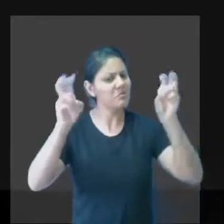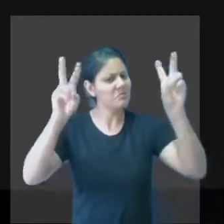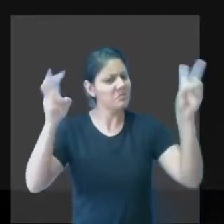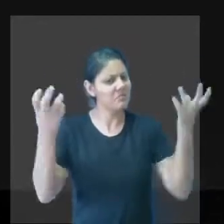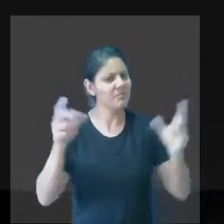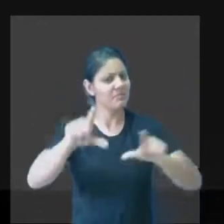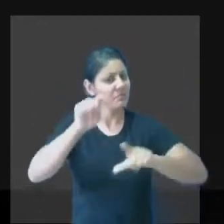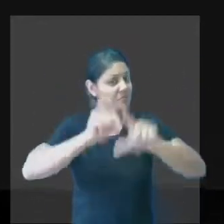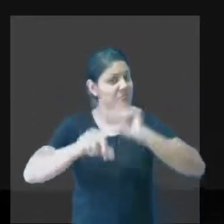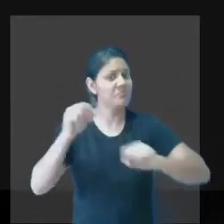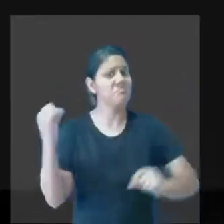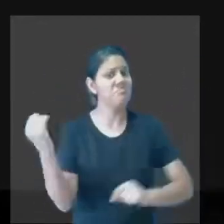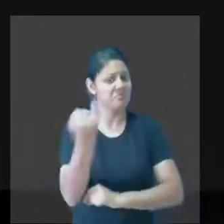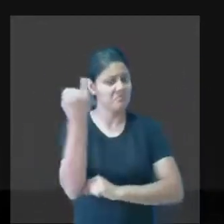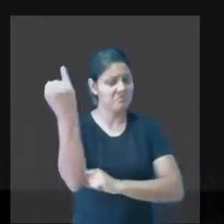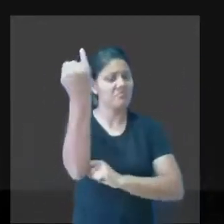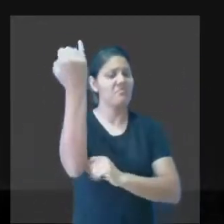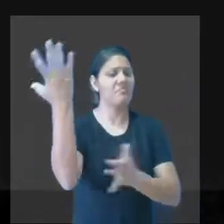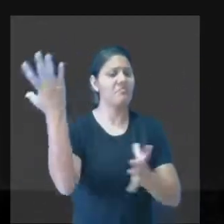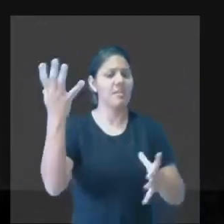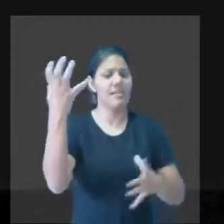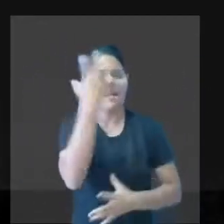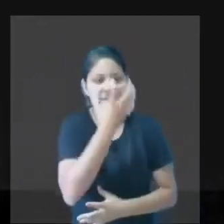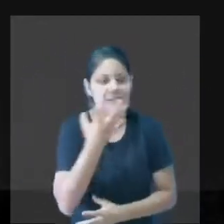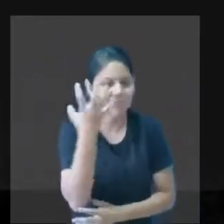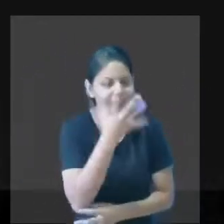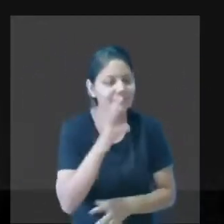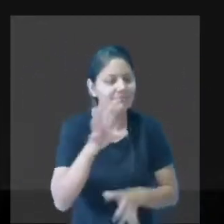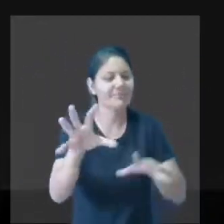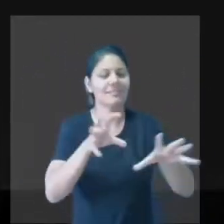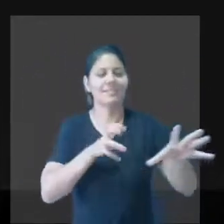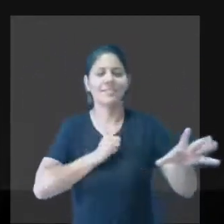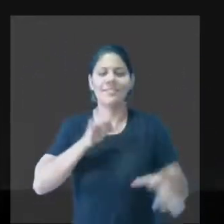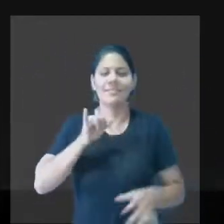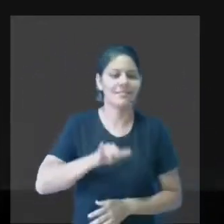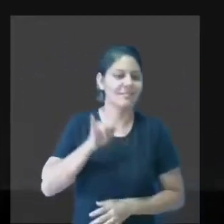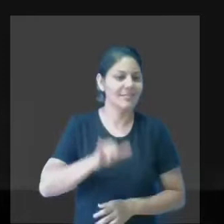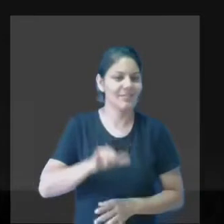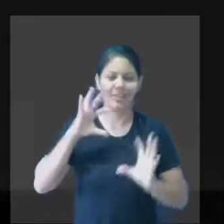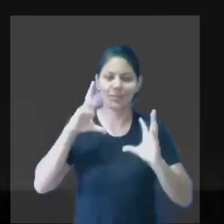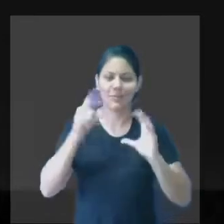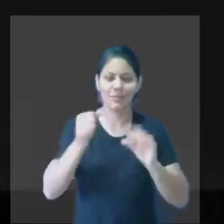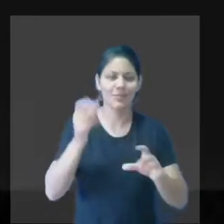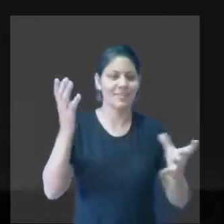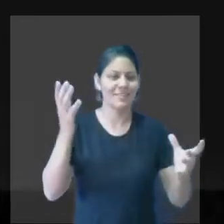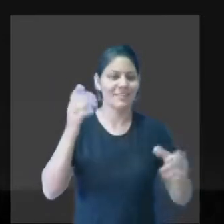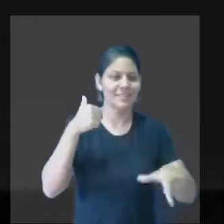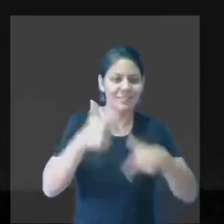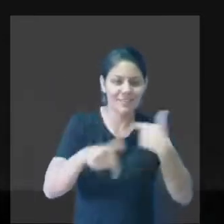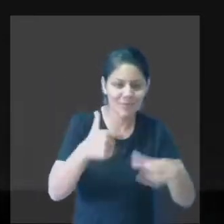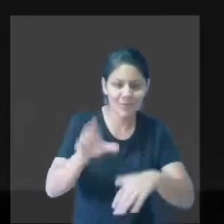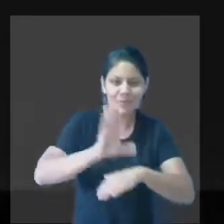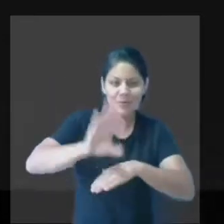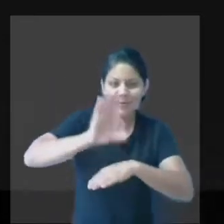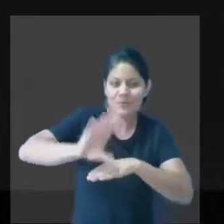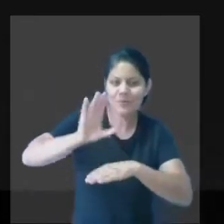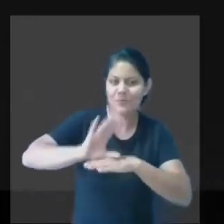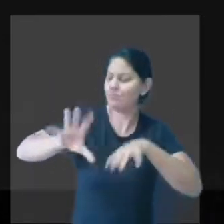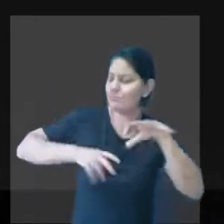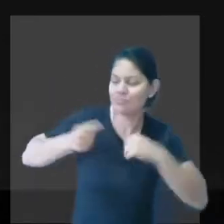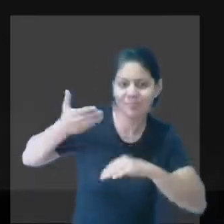são temas encantadores, são temas apaixonantes, dá vontade de ficar fazendo todas as oficinas e vencendo todos os